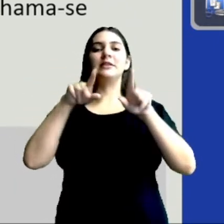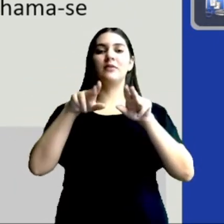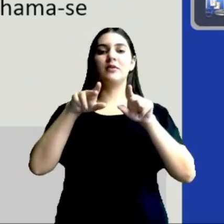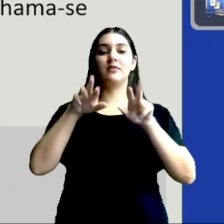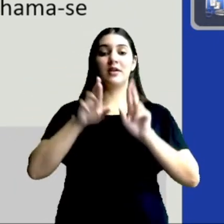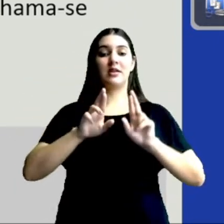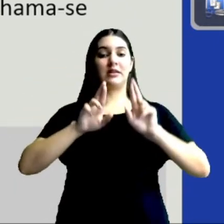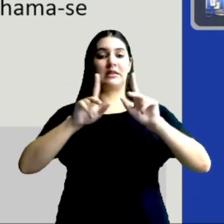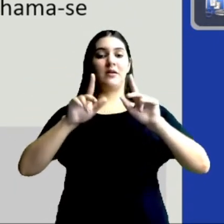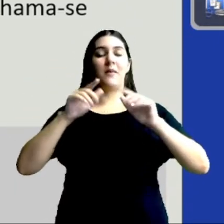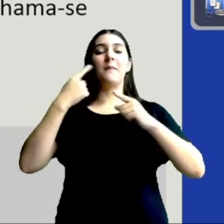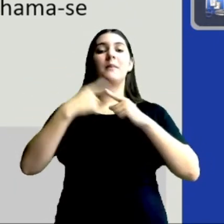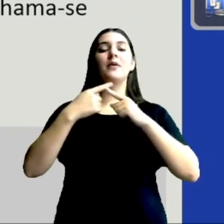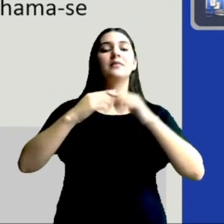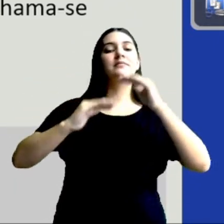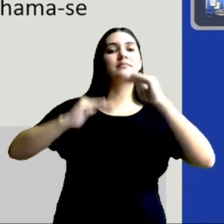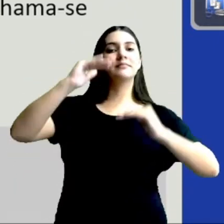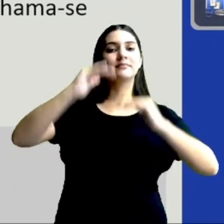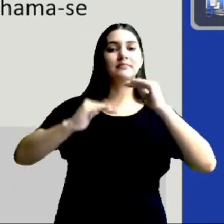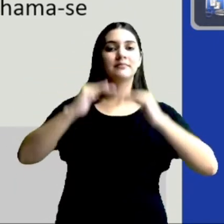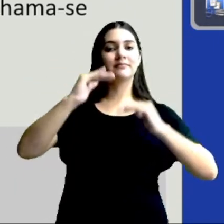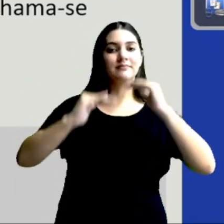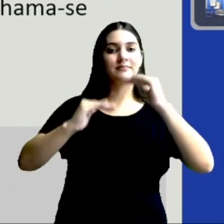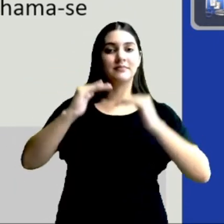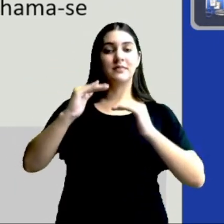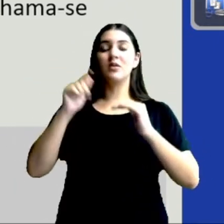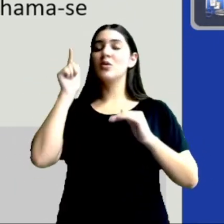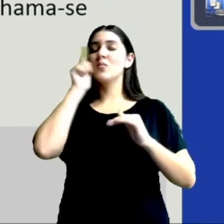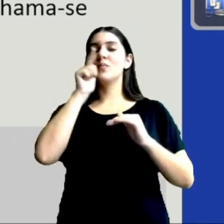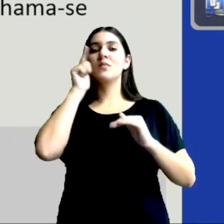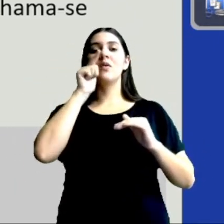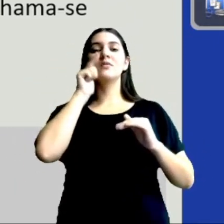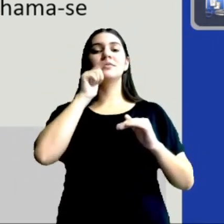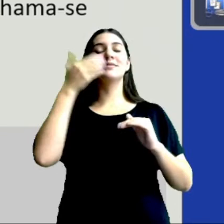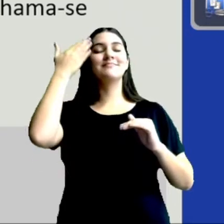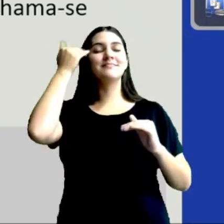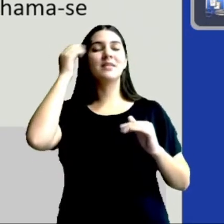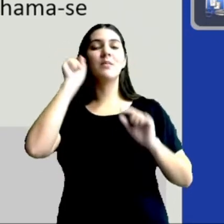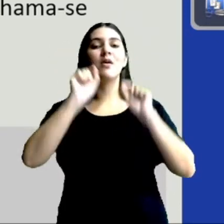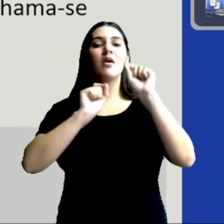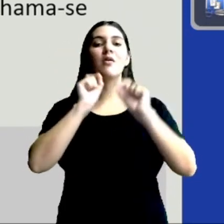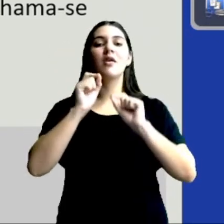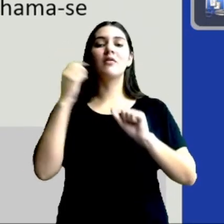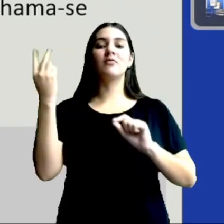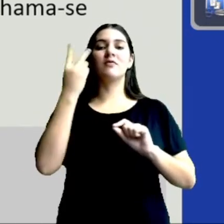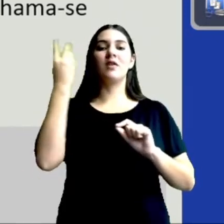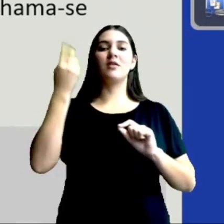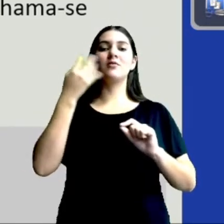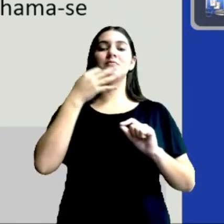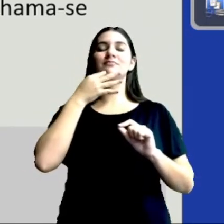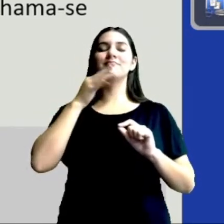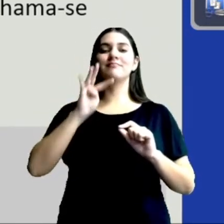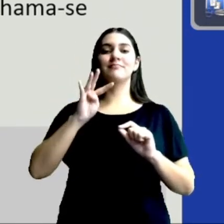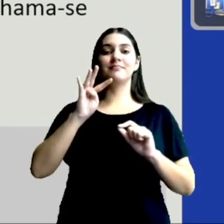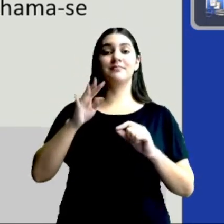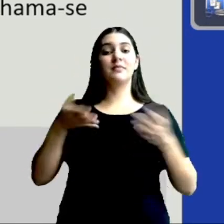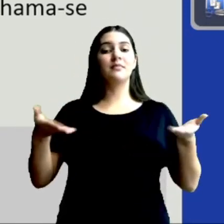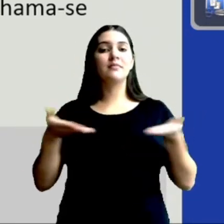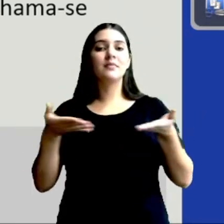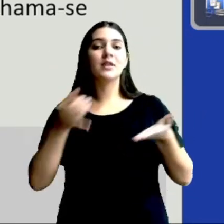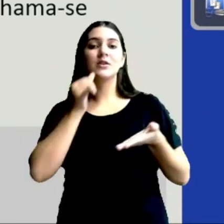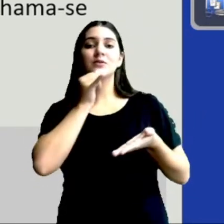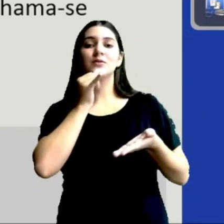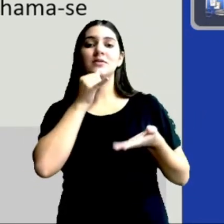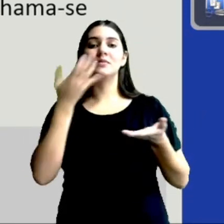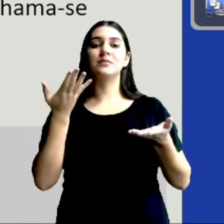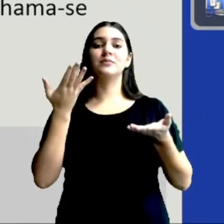da balança desequilibrada. E aí a gente não consegue descobrir os pesos desconhecidos, tá bom? E nesses exemplos